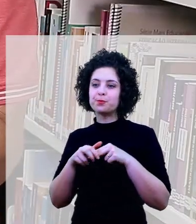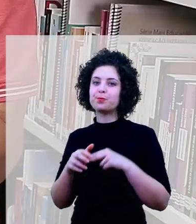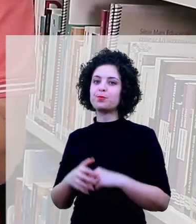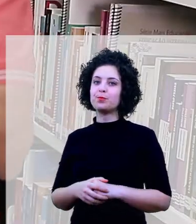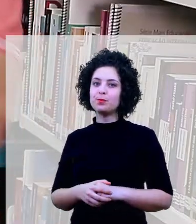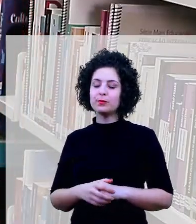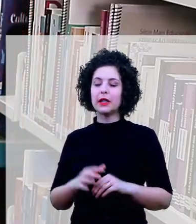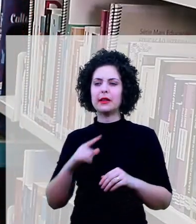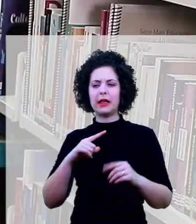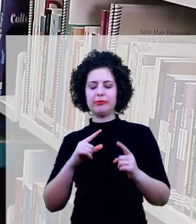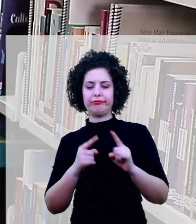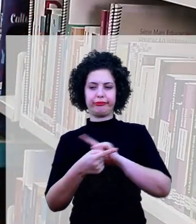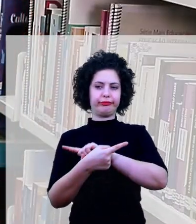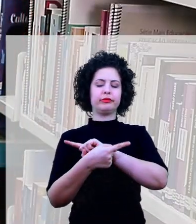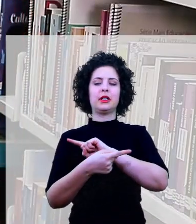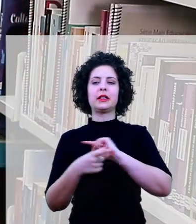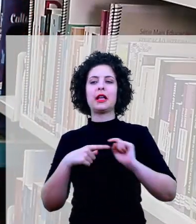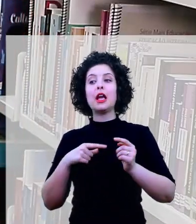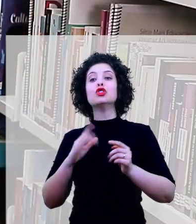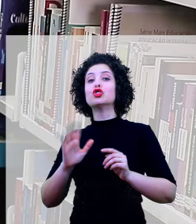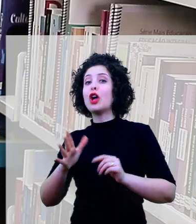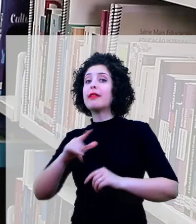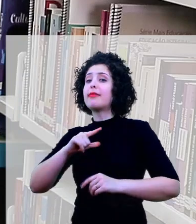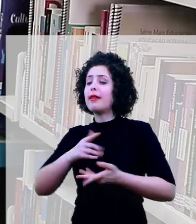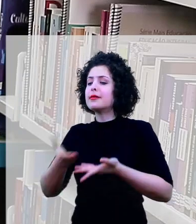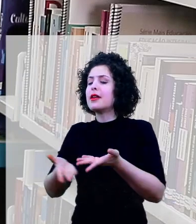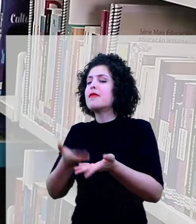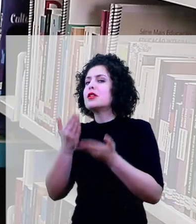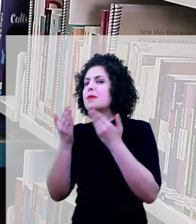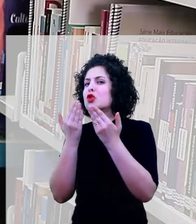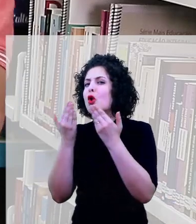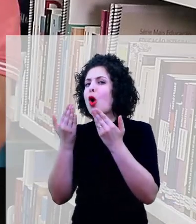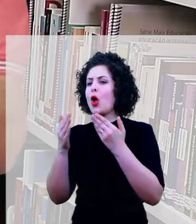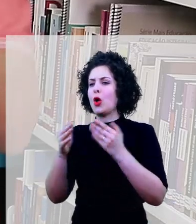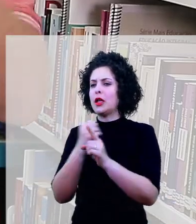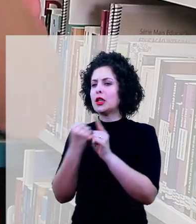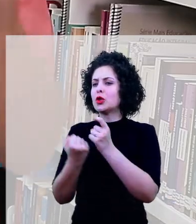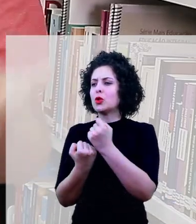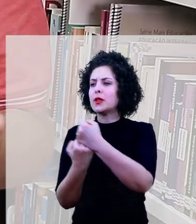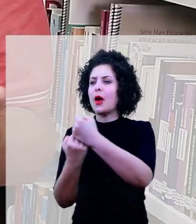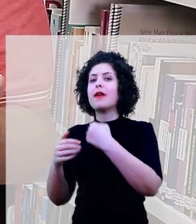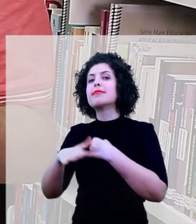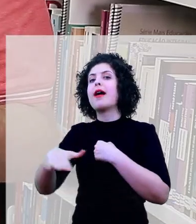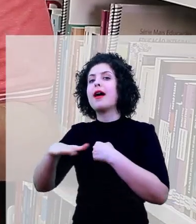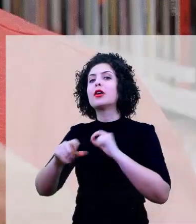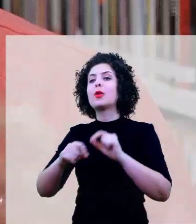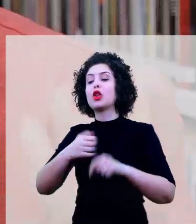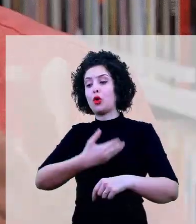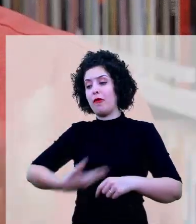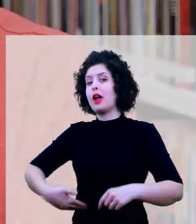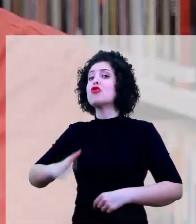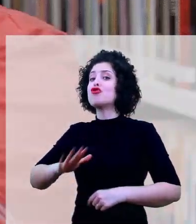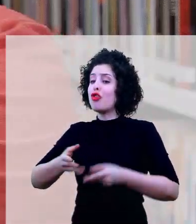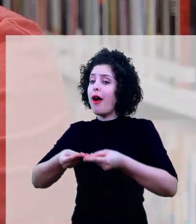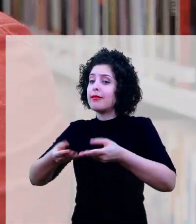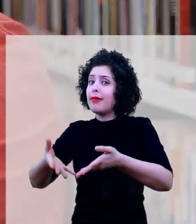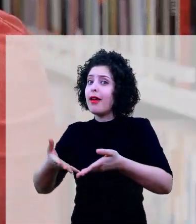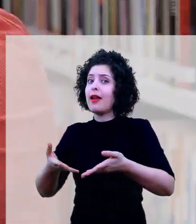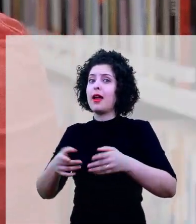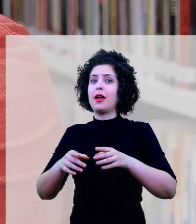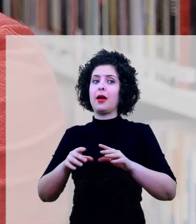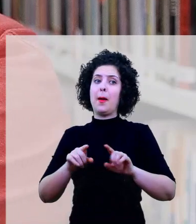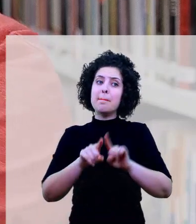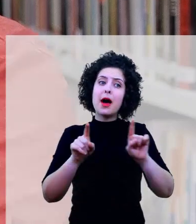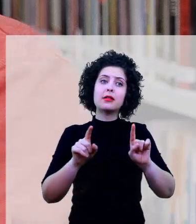tem um contrassenso aí, porque você já tem serviços psicológicos, serviços de assistência social organizados no âmbito do poder público. Tratar-se-ia de